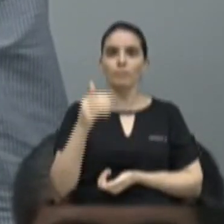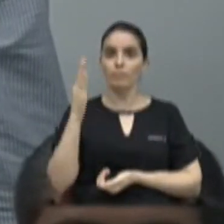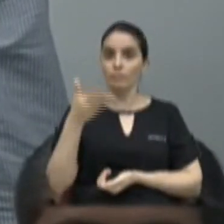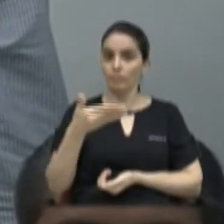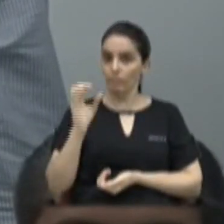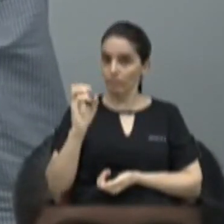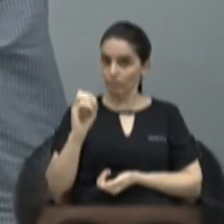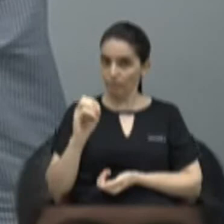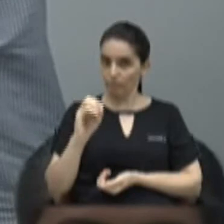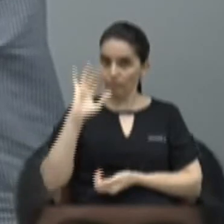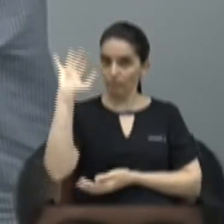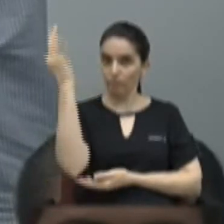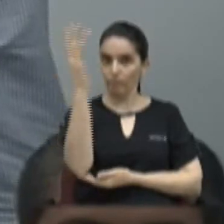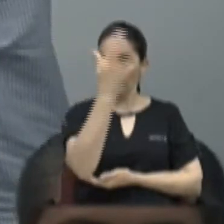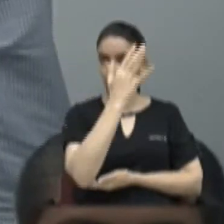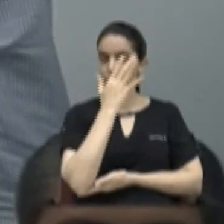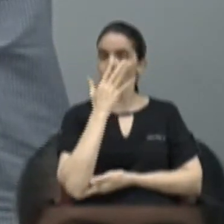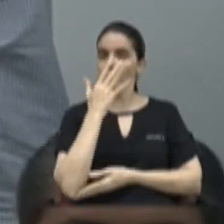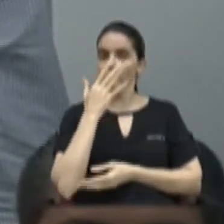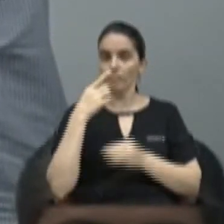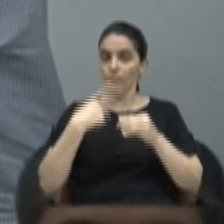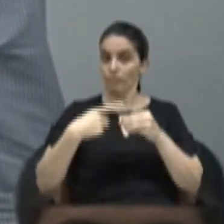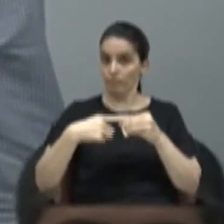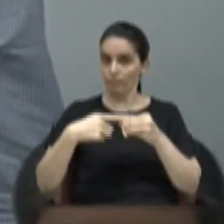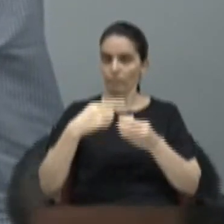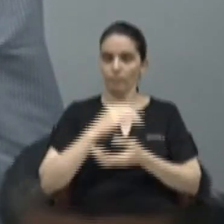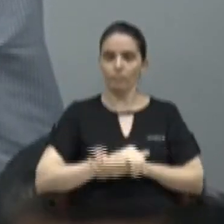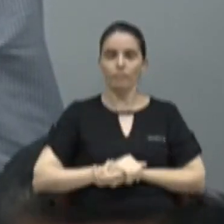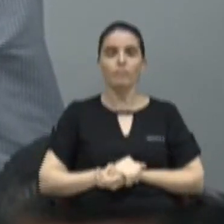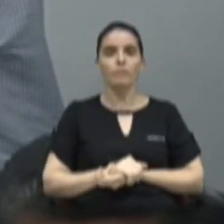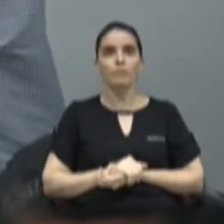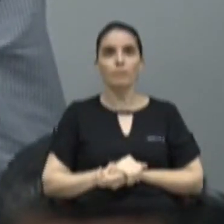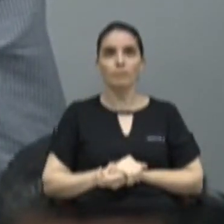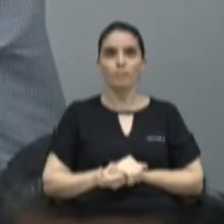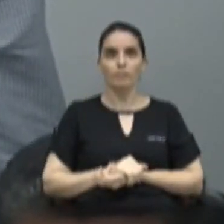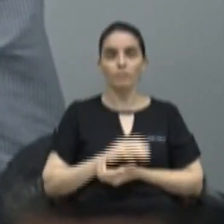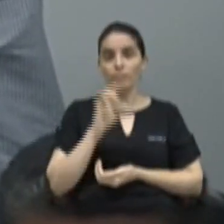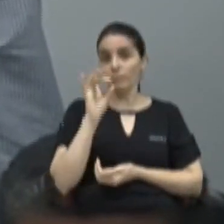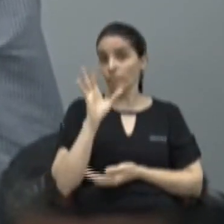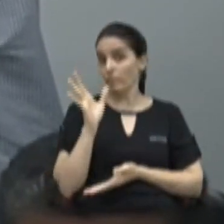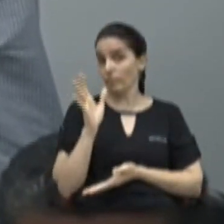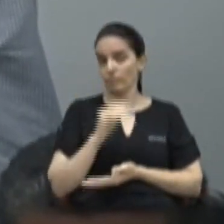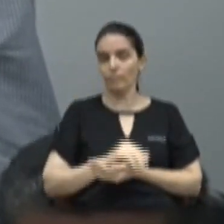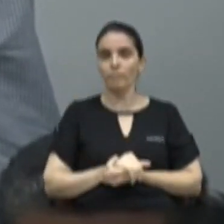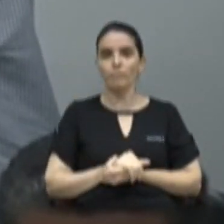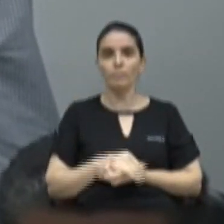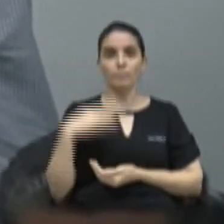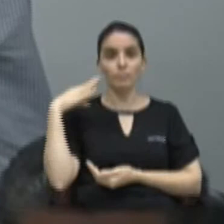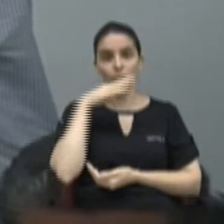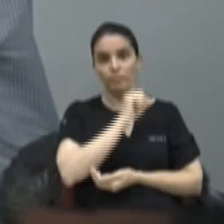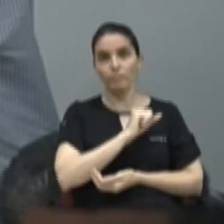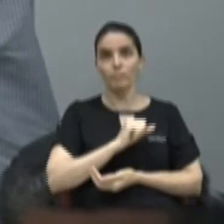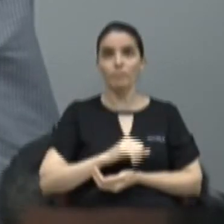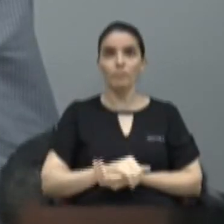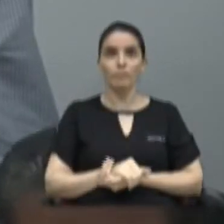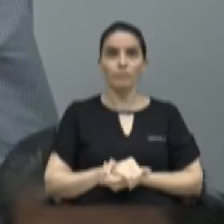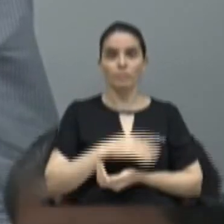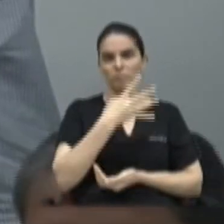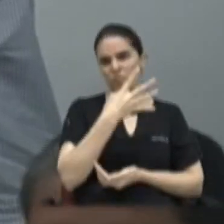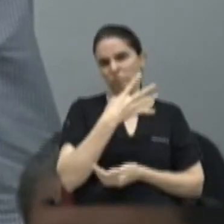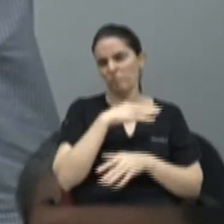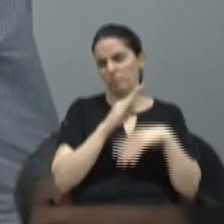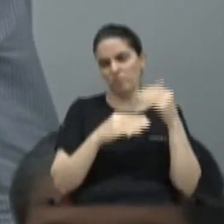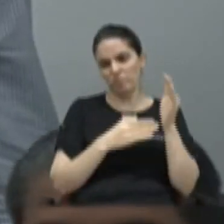11h30 no Parque Cidade. Senhor presidente, acho que é só por hoje, até que foi rápido, né? Das 4